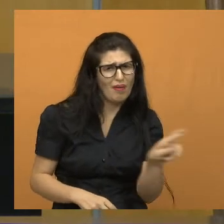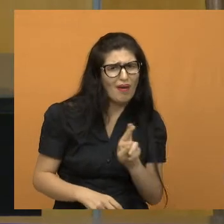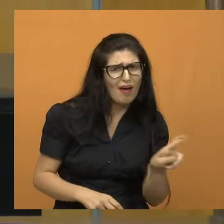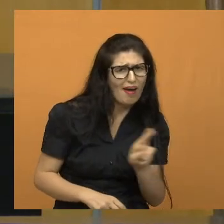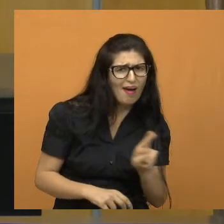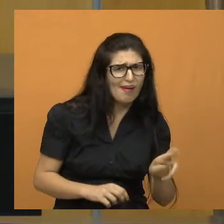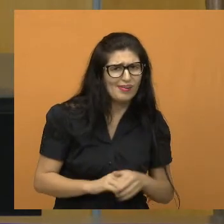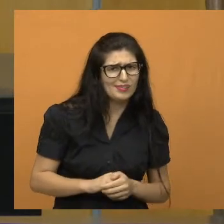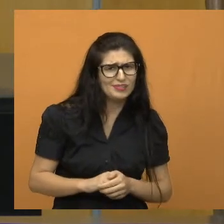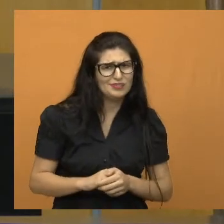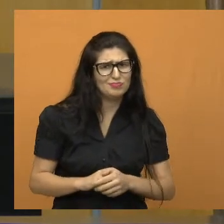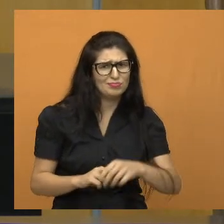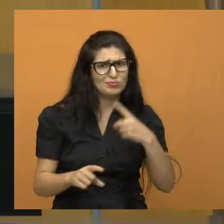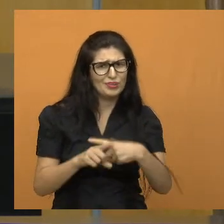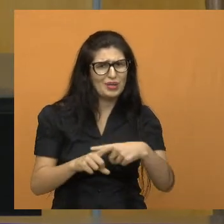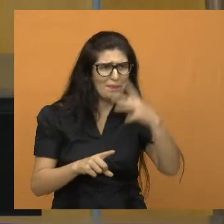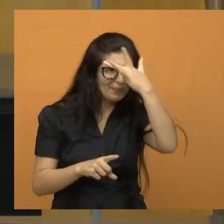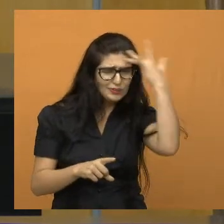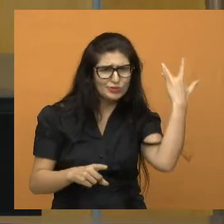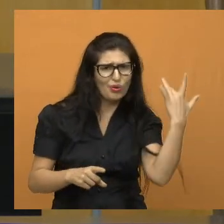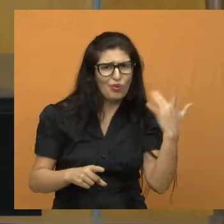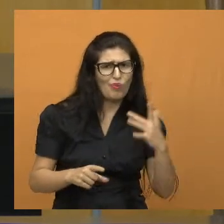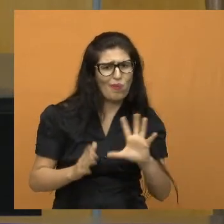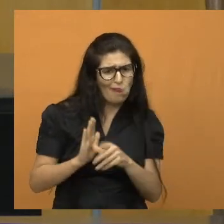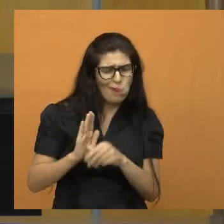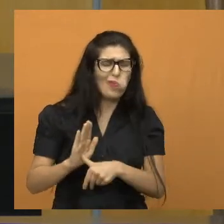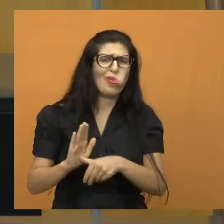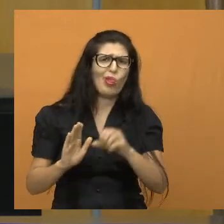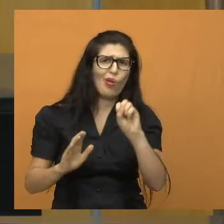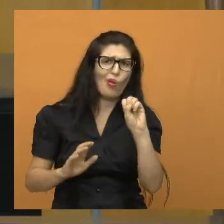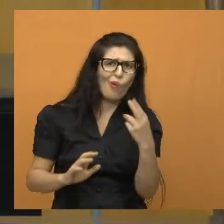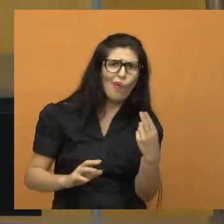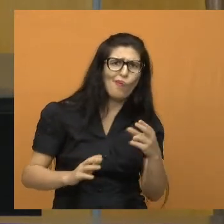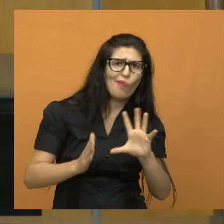pública para ter vários projetos para